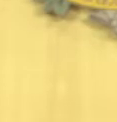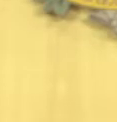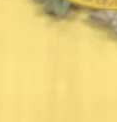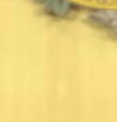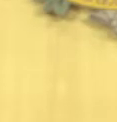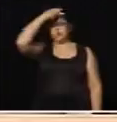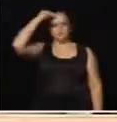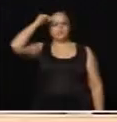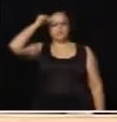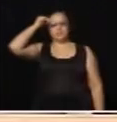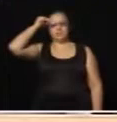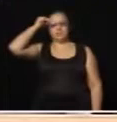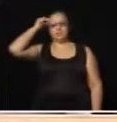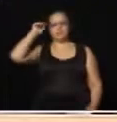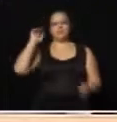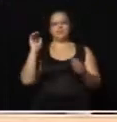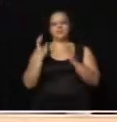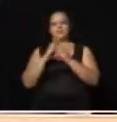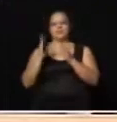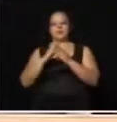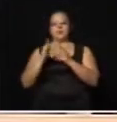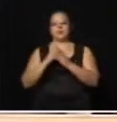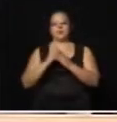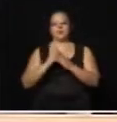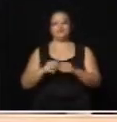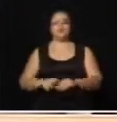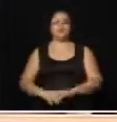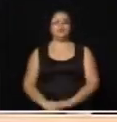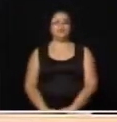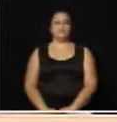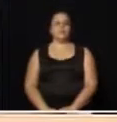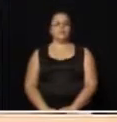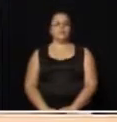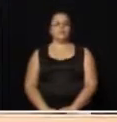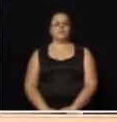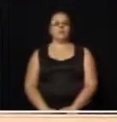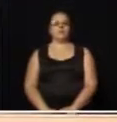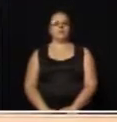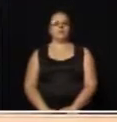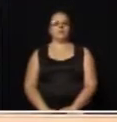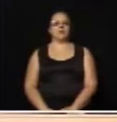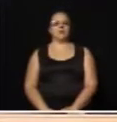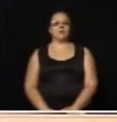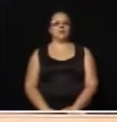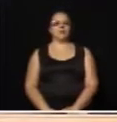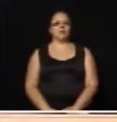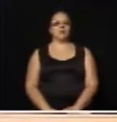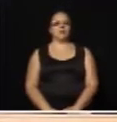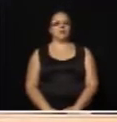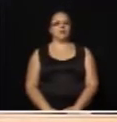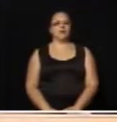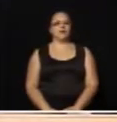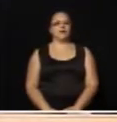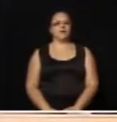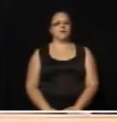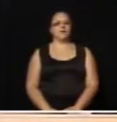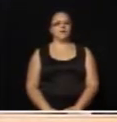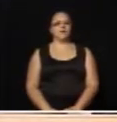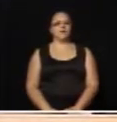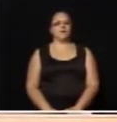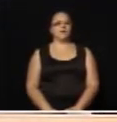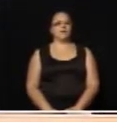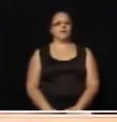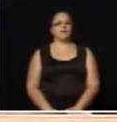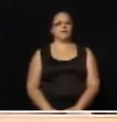ao eleitor então este é o seu momento de poder e de responsabilidade se a situação está ruim